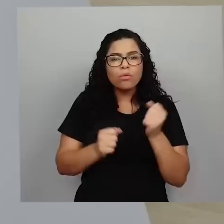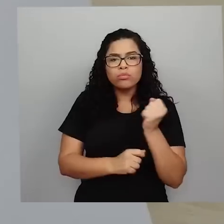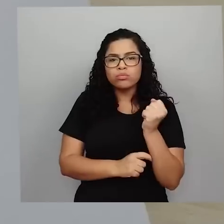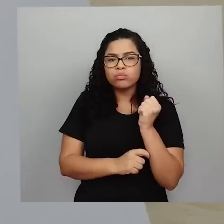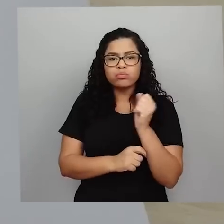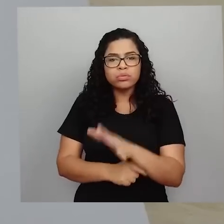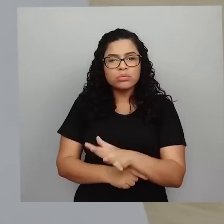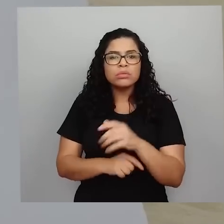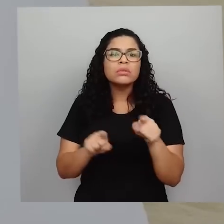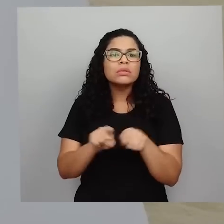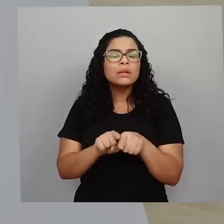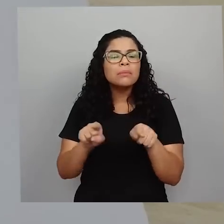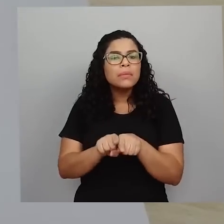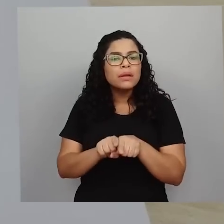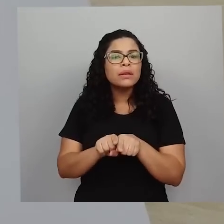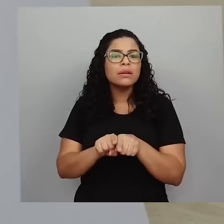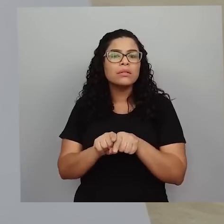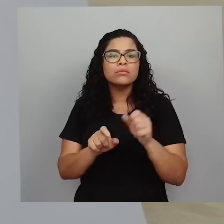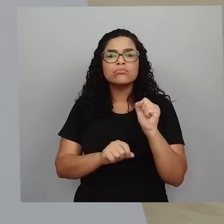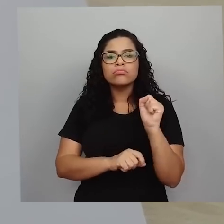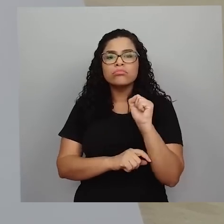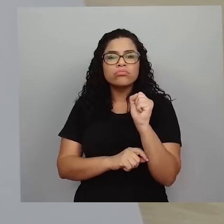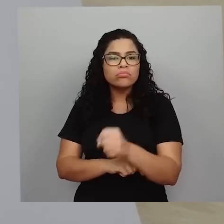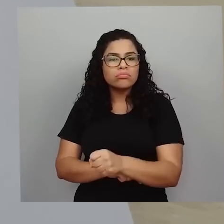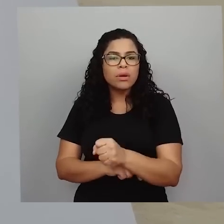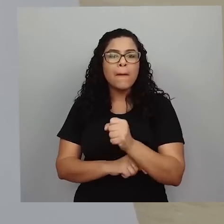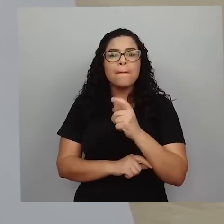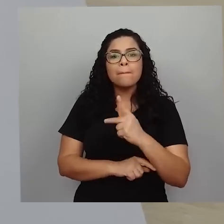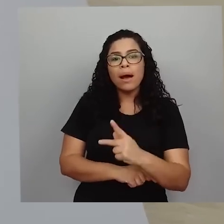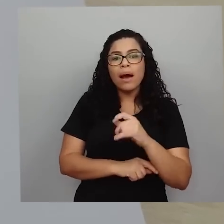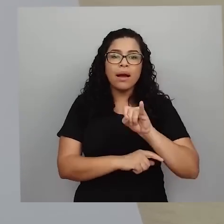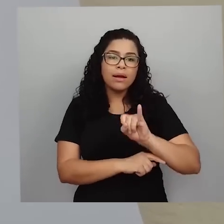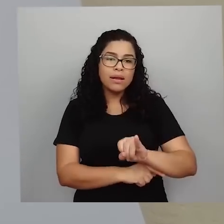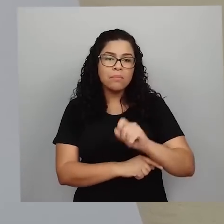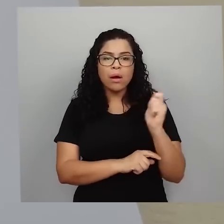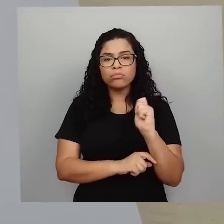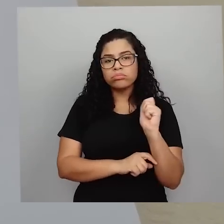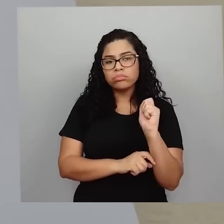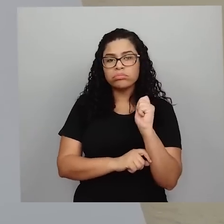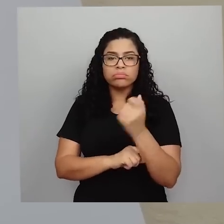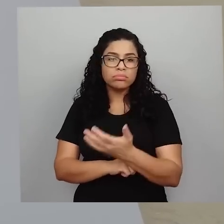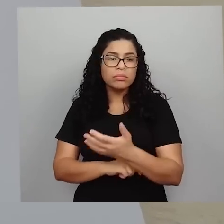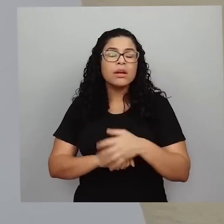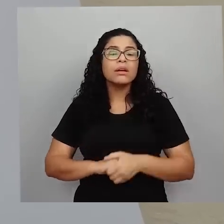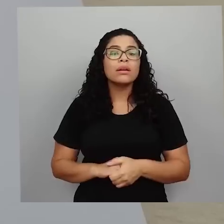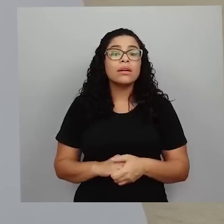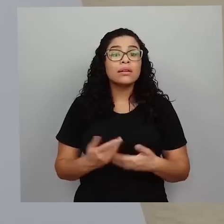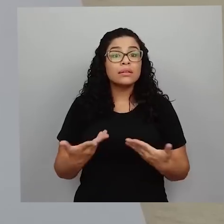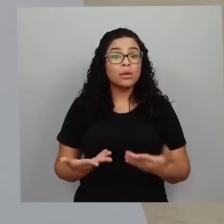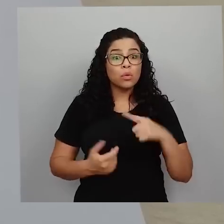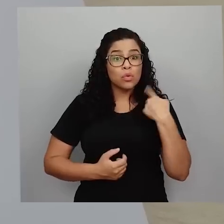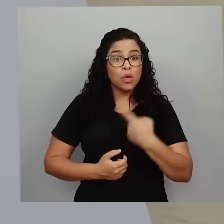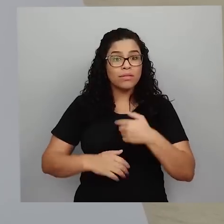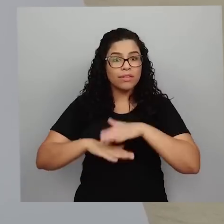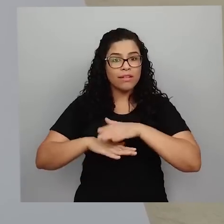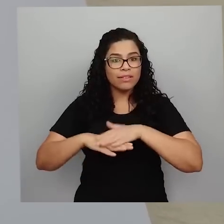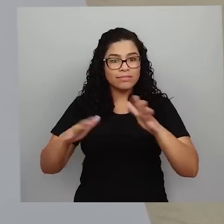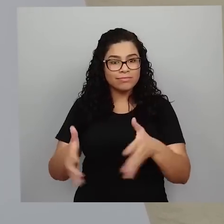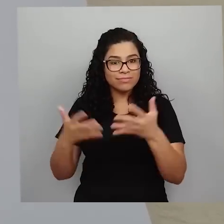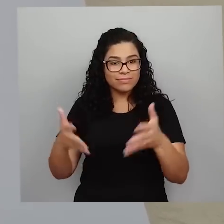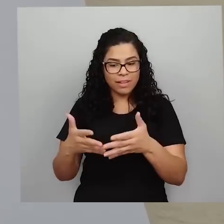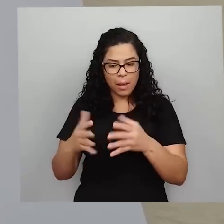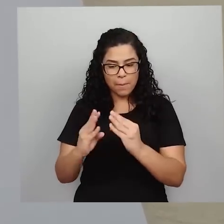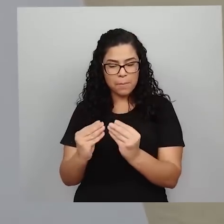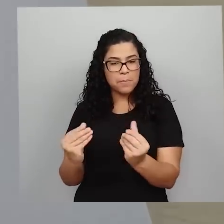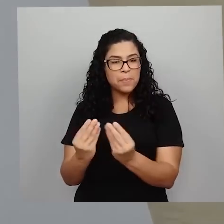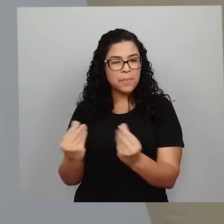joquem-pô, unidunité, para o ímpar. Agora nós vamos fazer uma saladinha